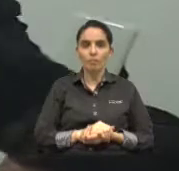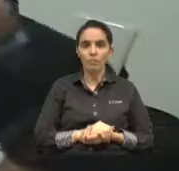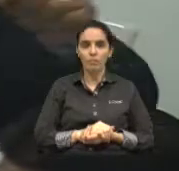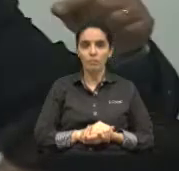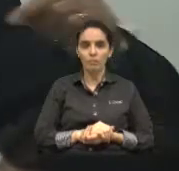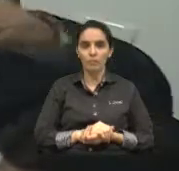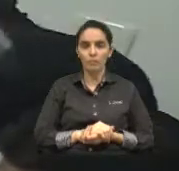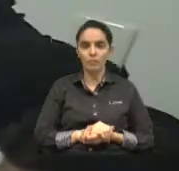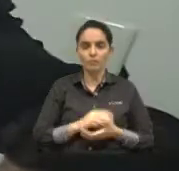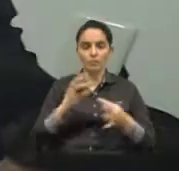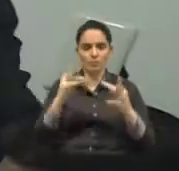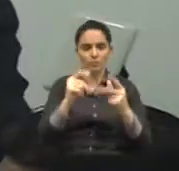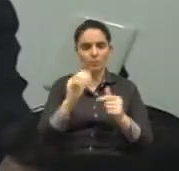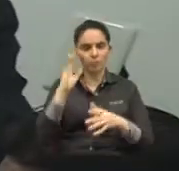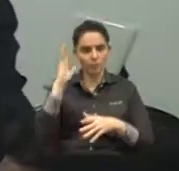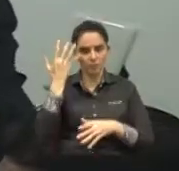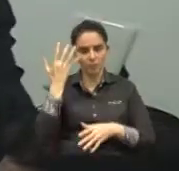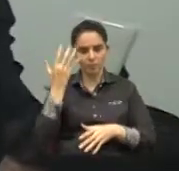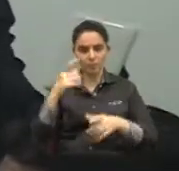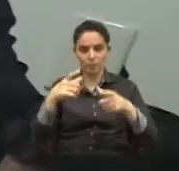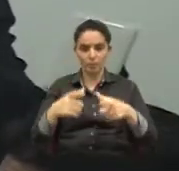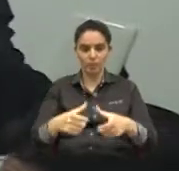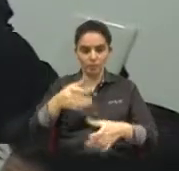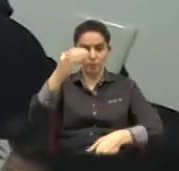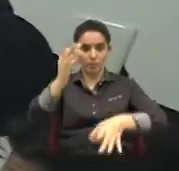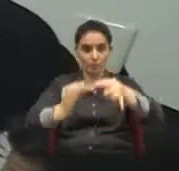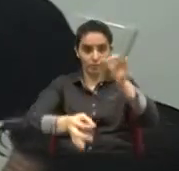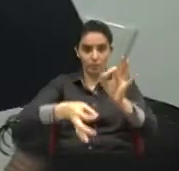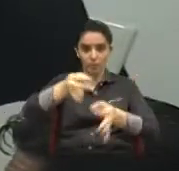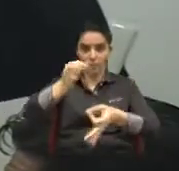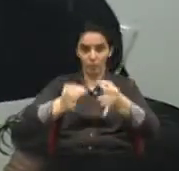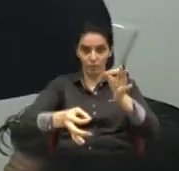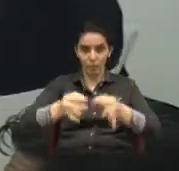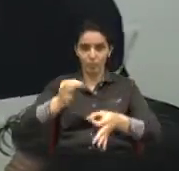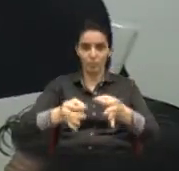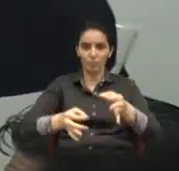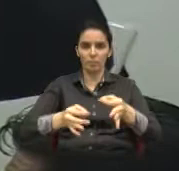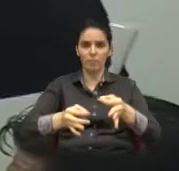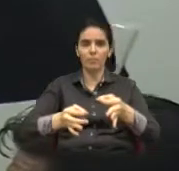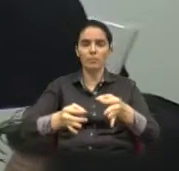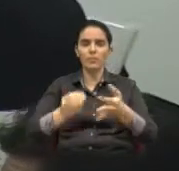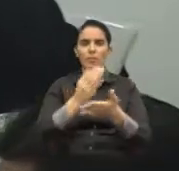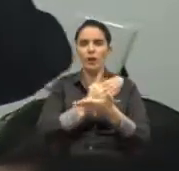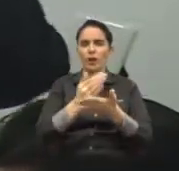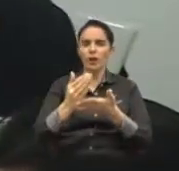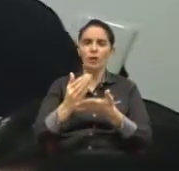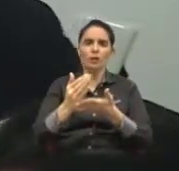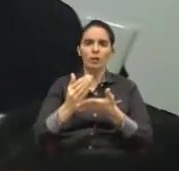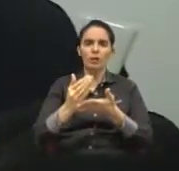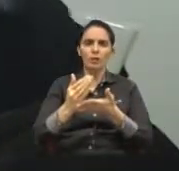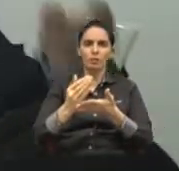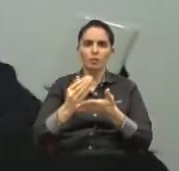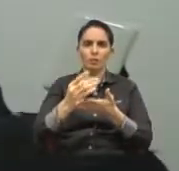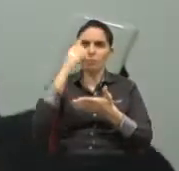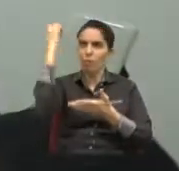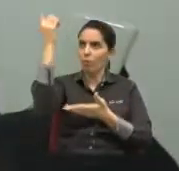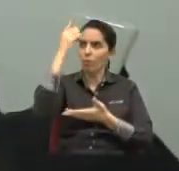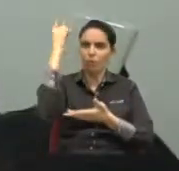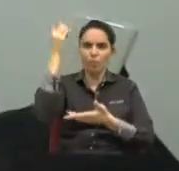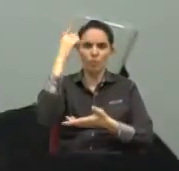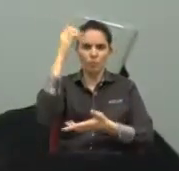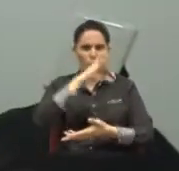esse transtorno que é feito no fórum, quando existe aqueles carros que começam a andar com as sirenes